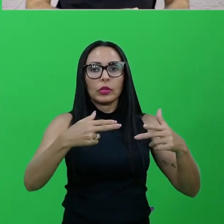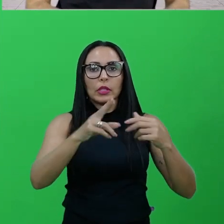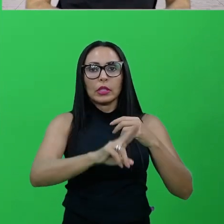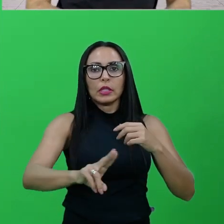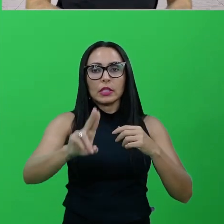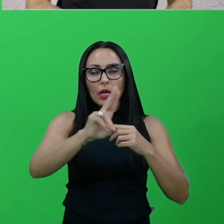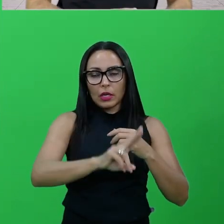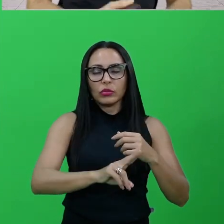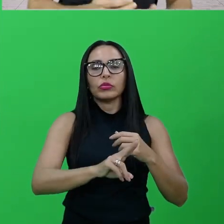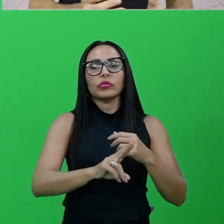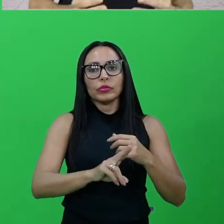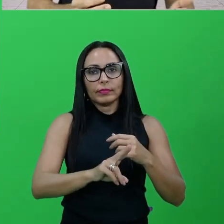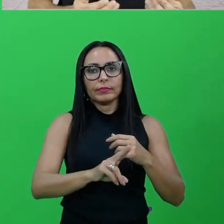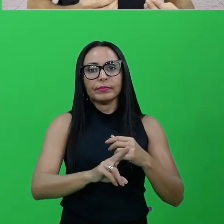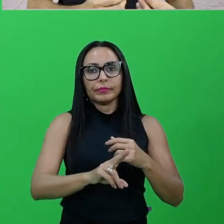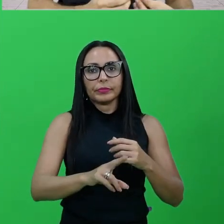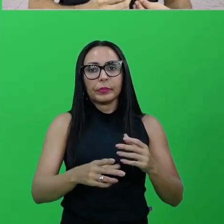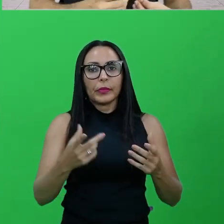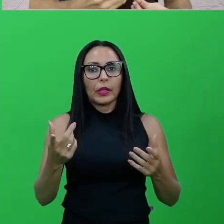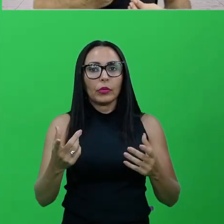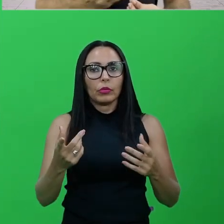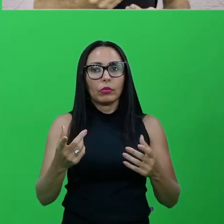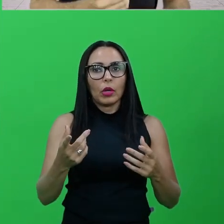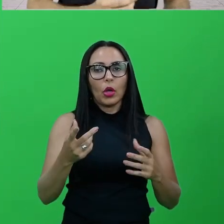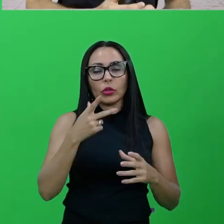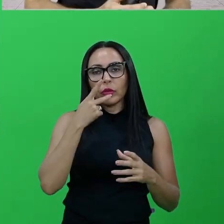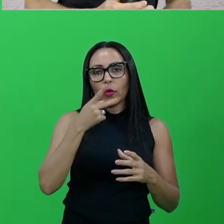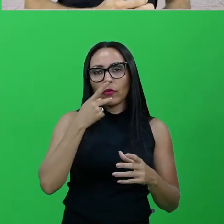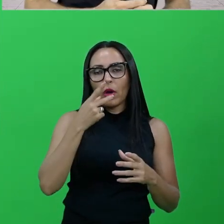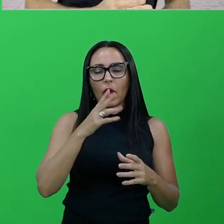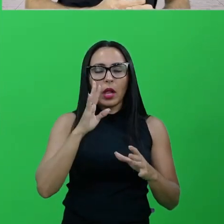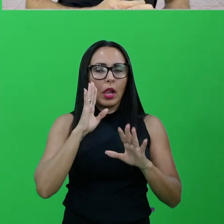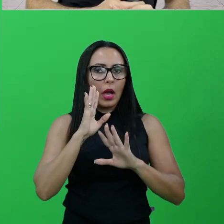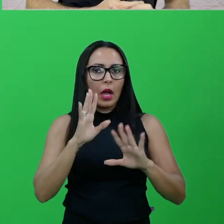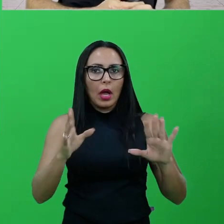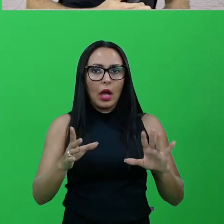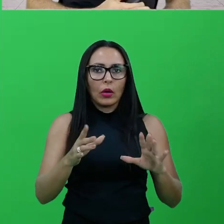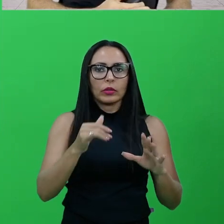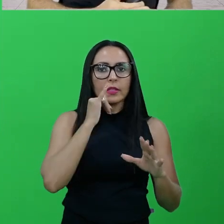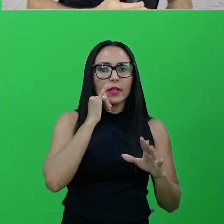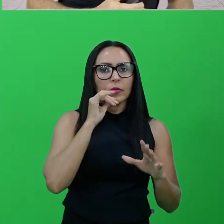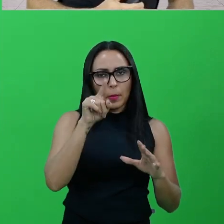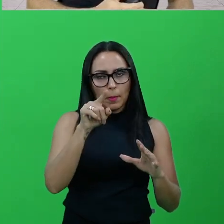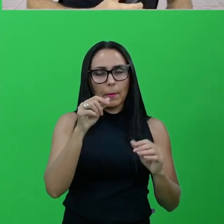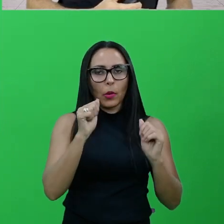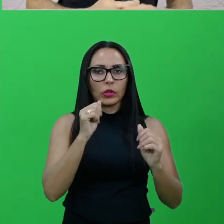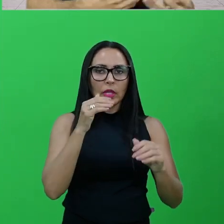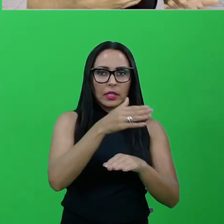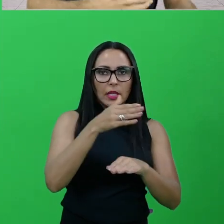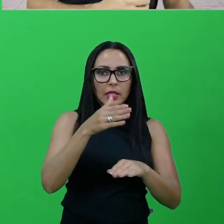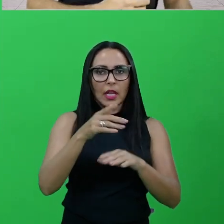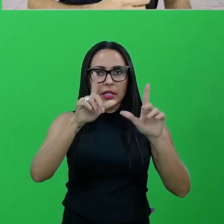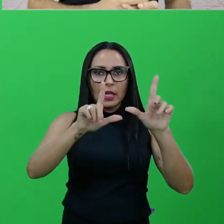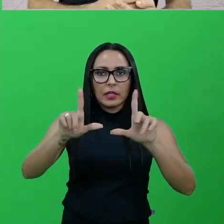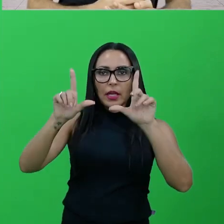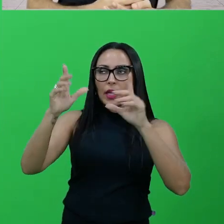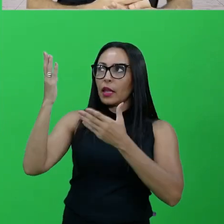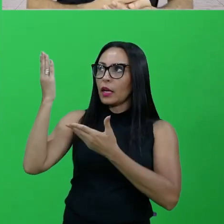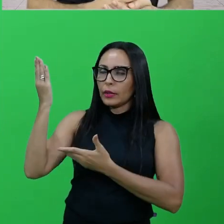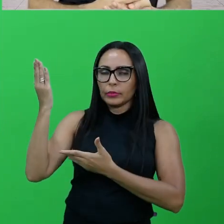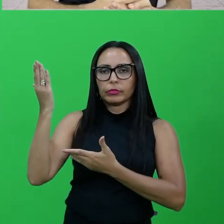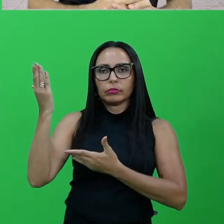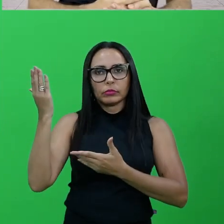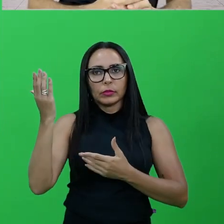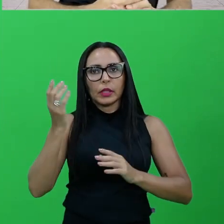alguma ação, né? Não vou aqui nominar os exemplos que vocês podem acessar aí na tela. porque já nominei